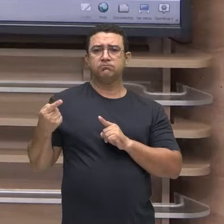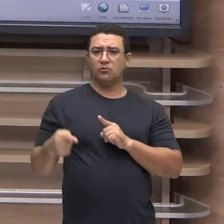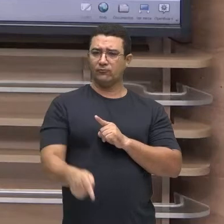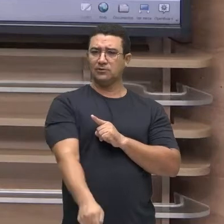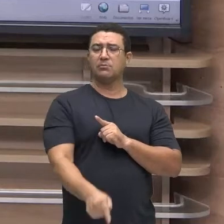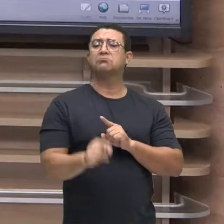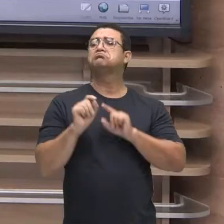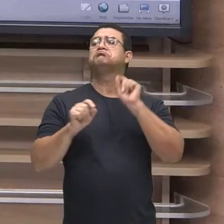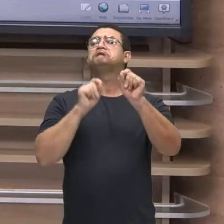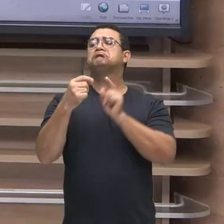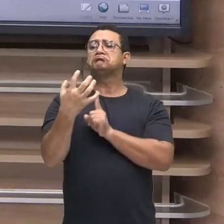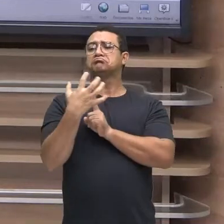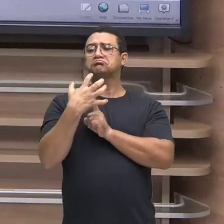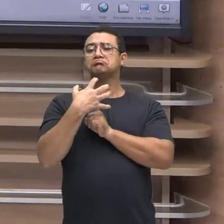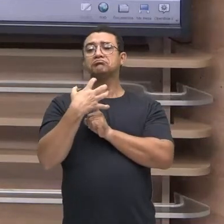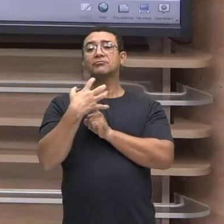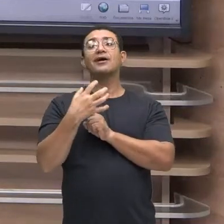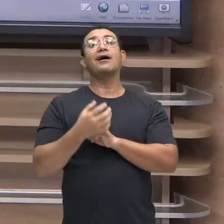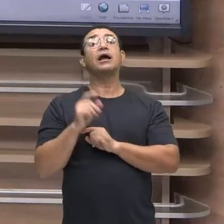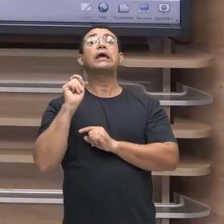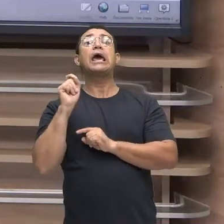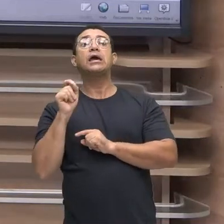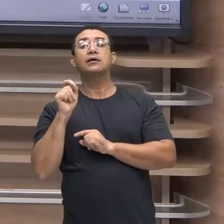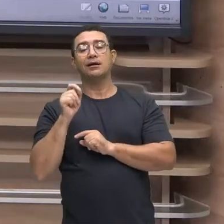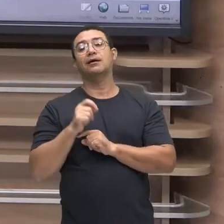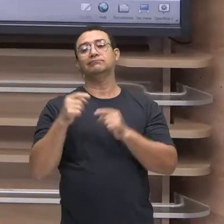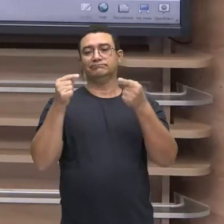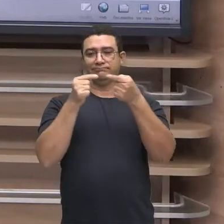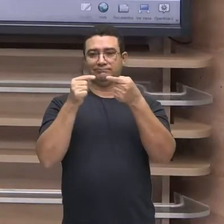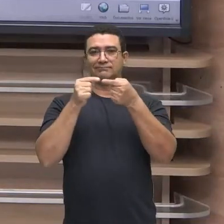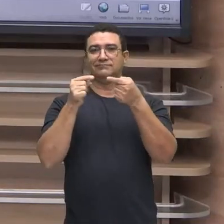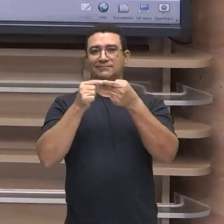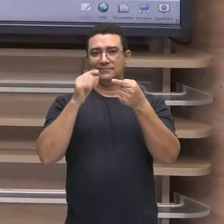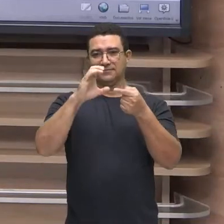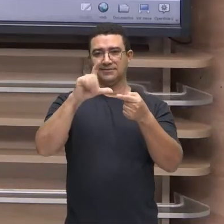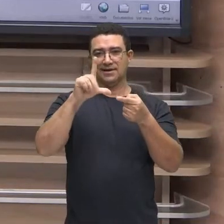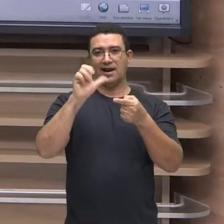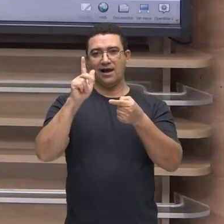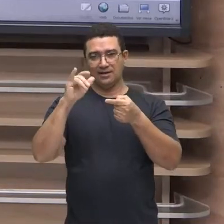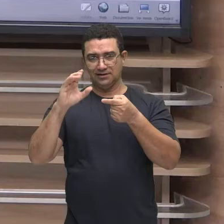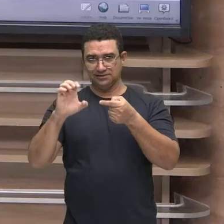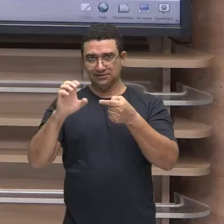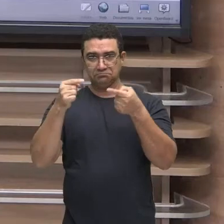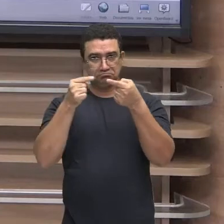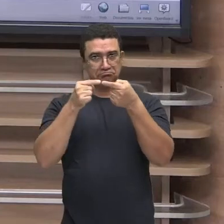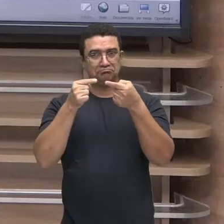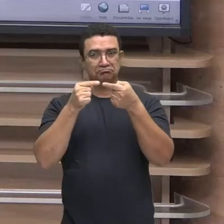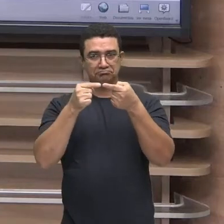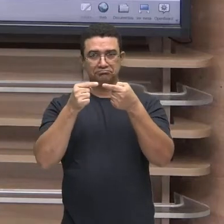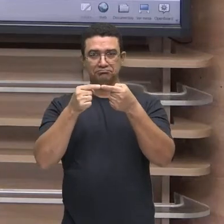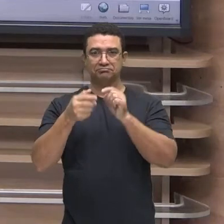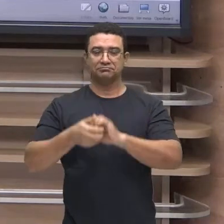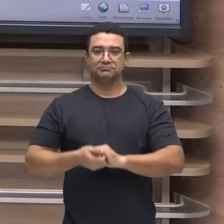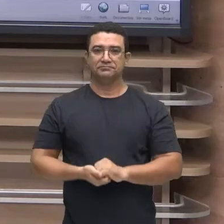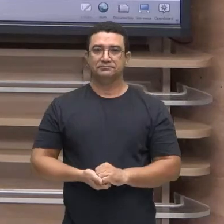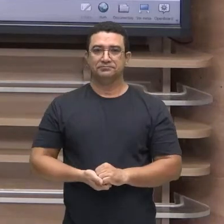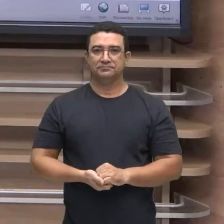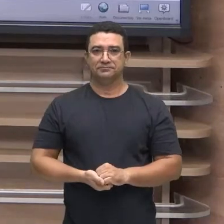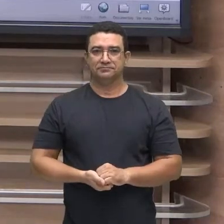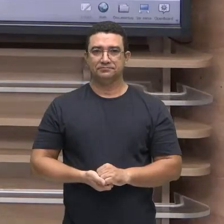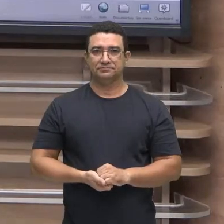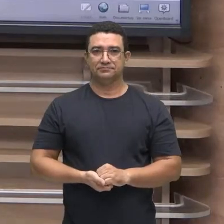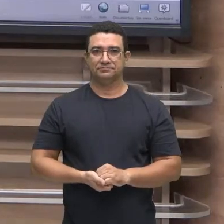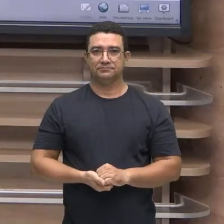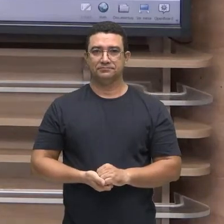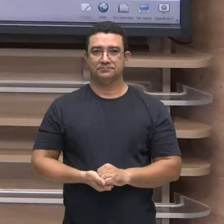A Clarice. Então, esse quem está relacionado a Clarice, né? O termo que já foi mencionado, então, no